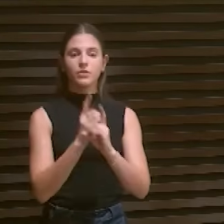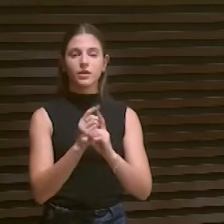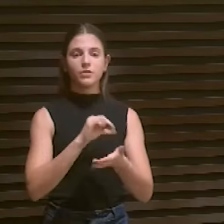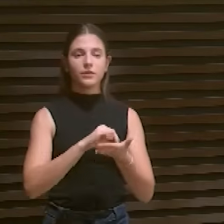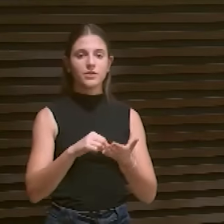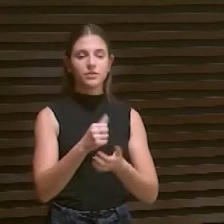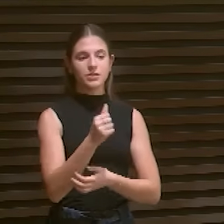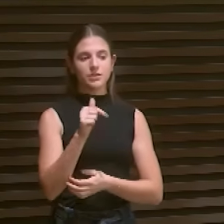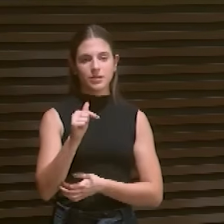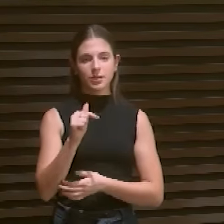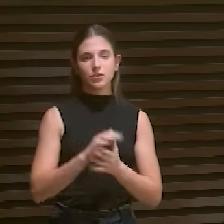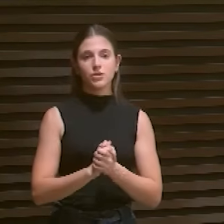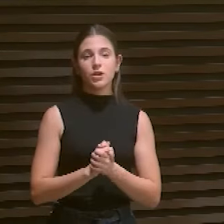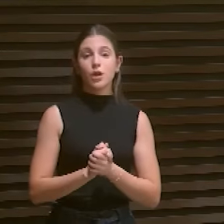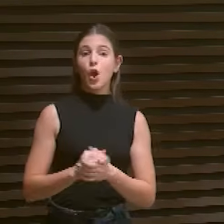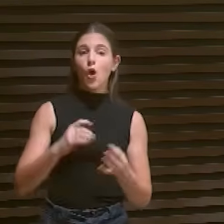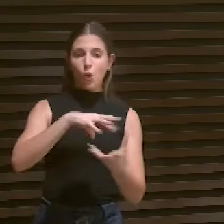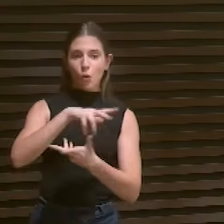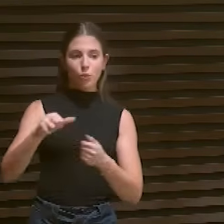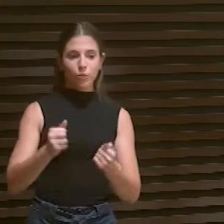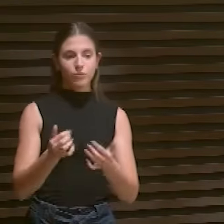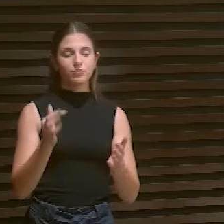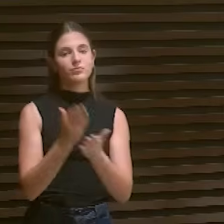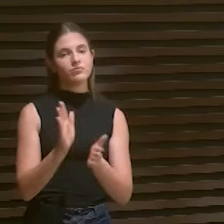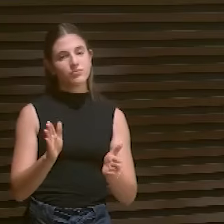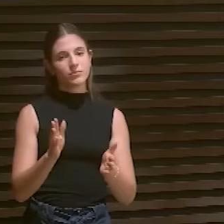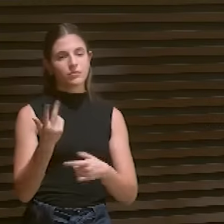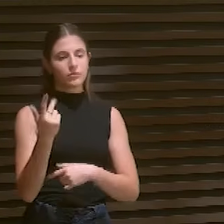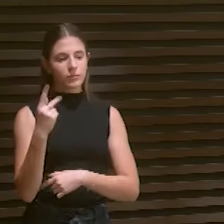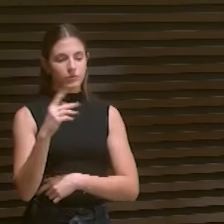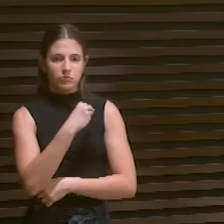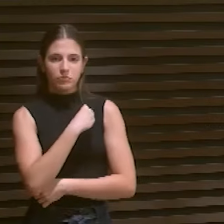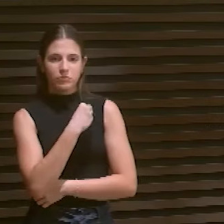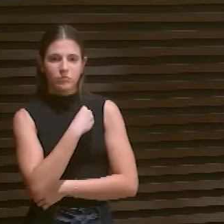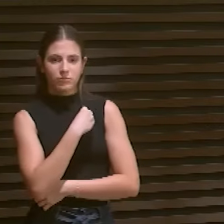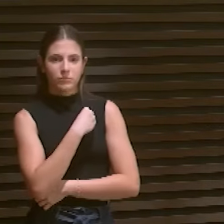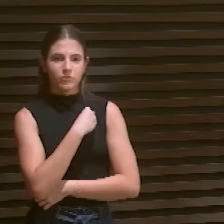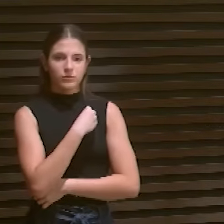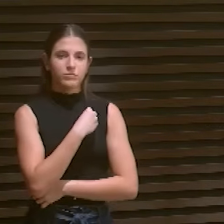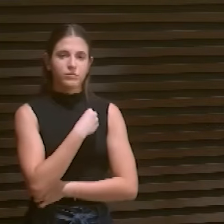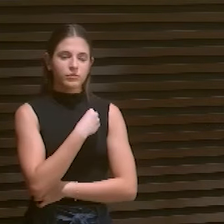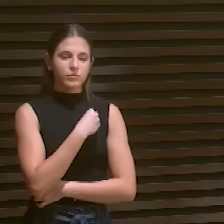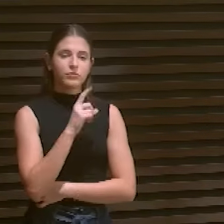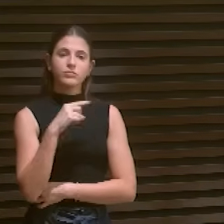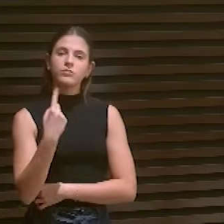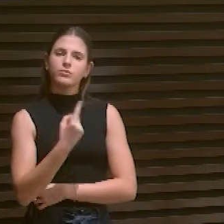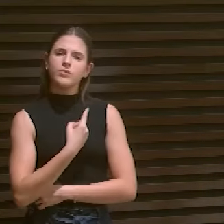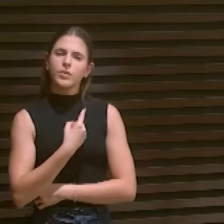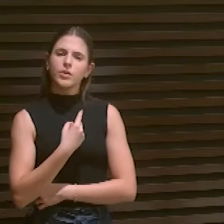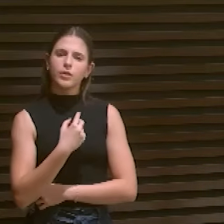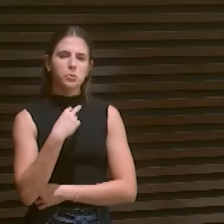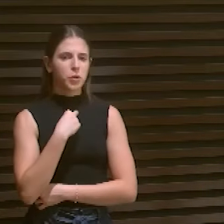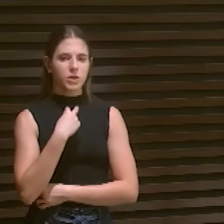17. Ora, o mundo passa, bem como a sua concupiscência. Nós não devemos amar as